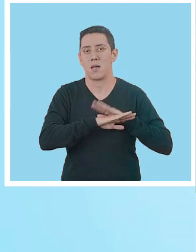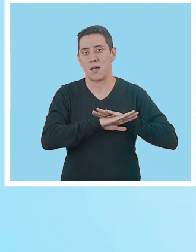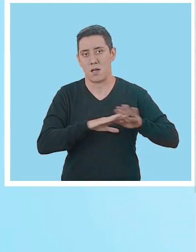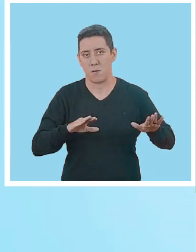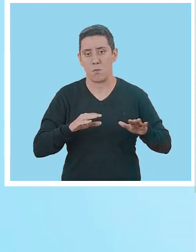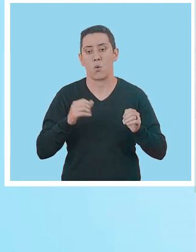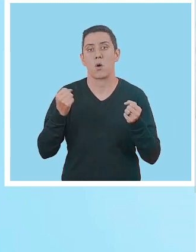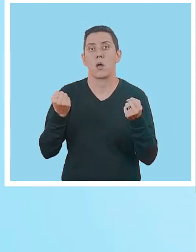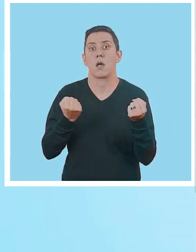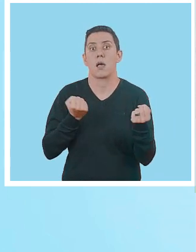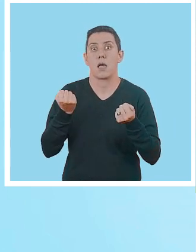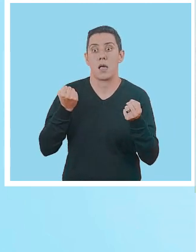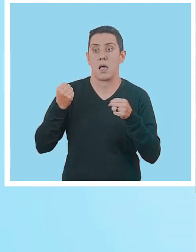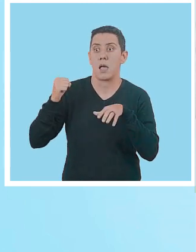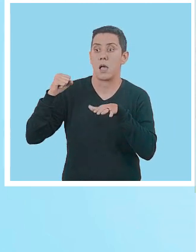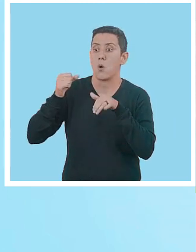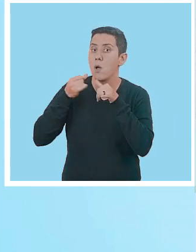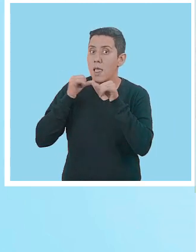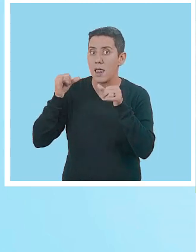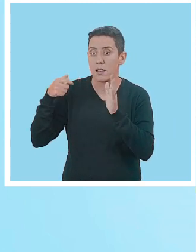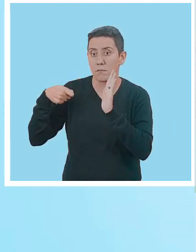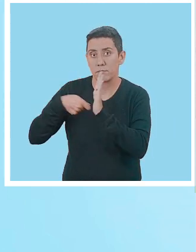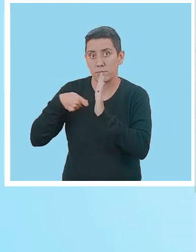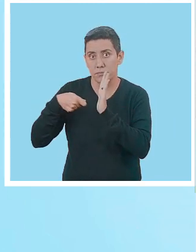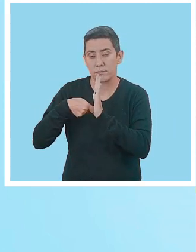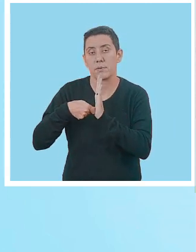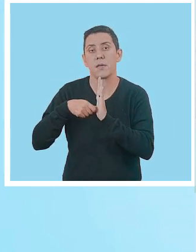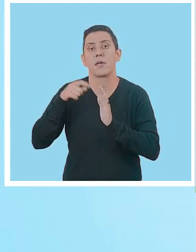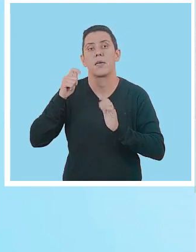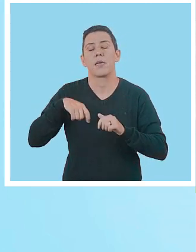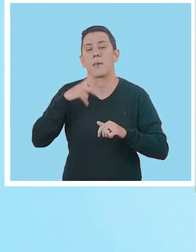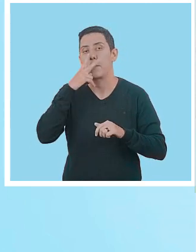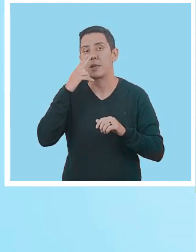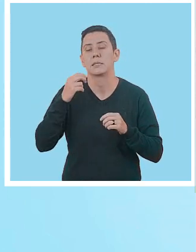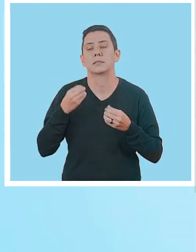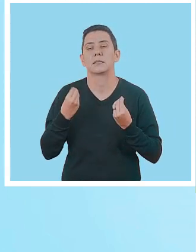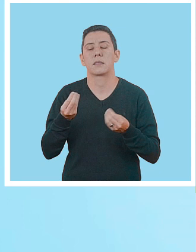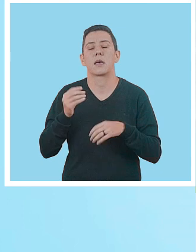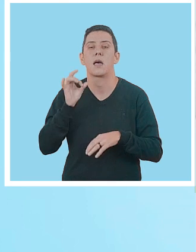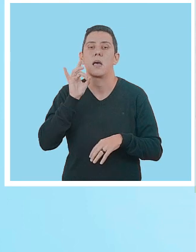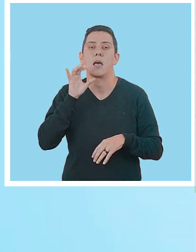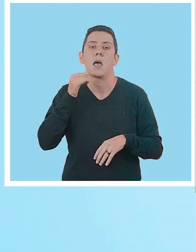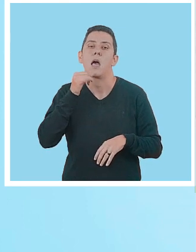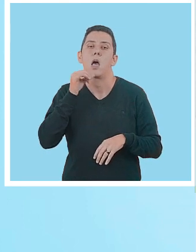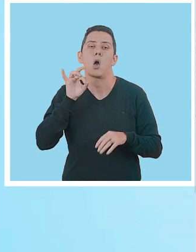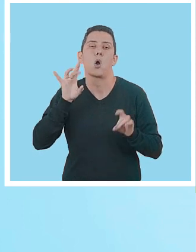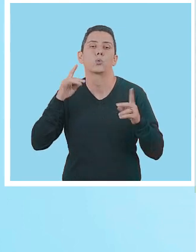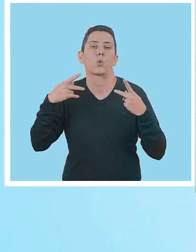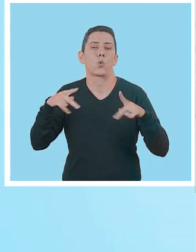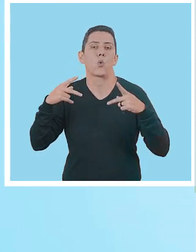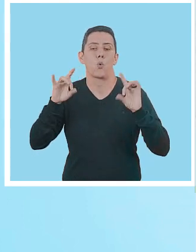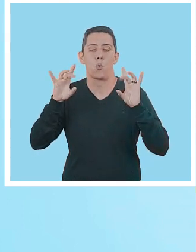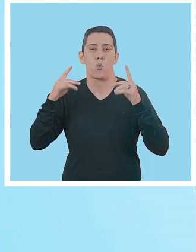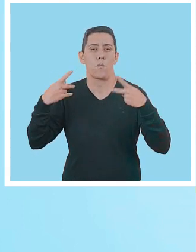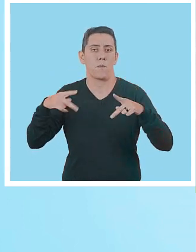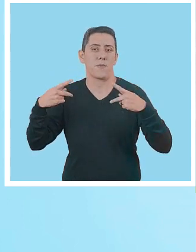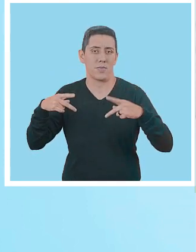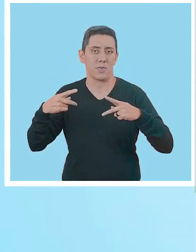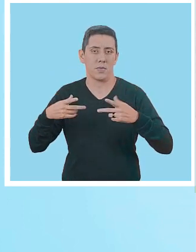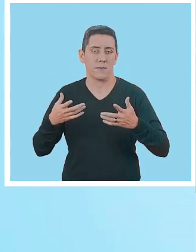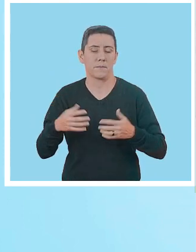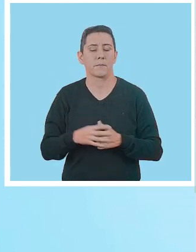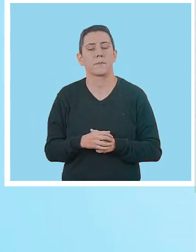deles são é a autonomia né Então até a tecnologia das Baterias ainda é